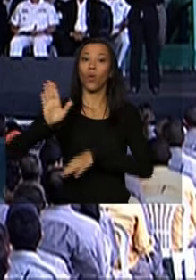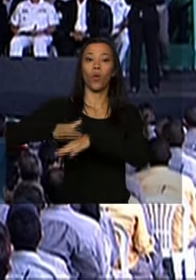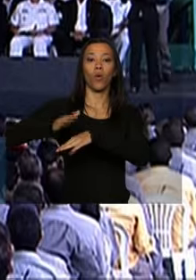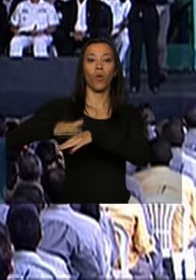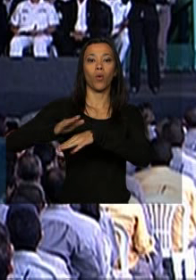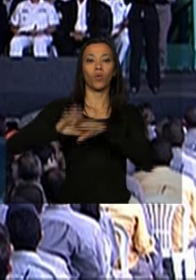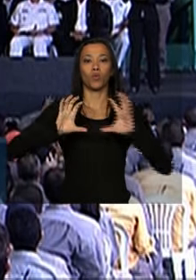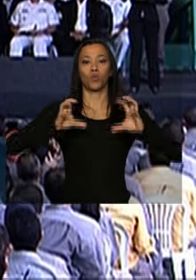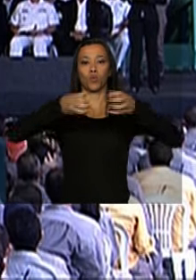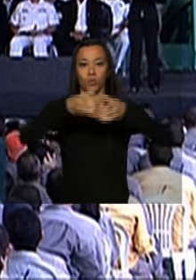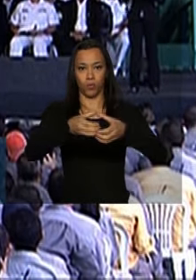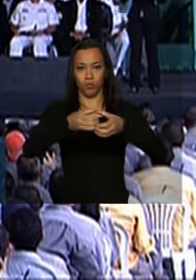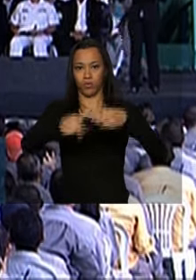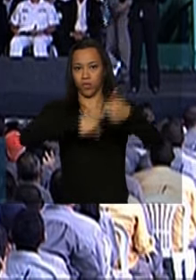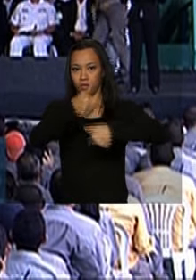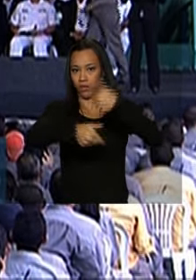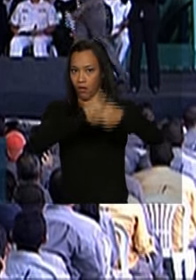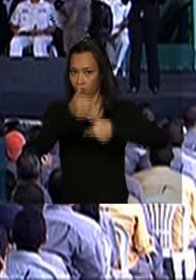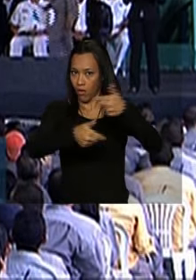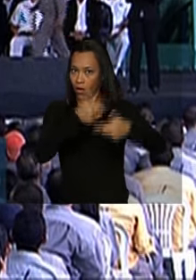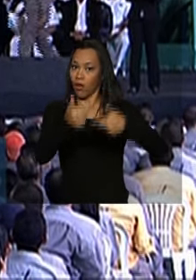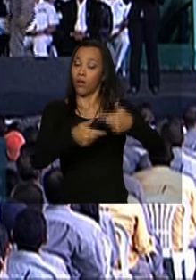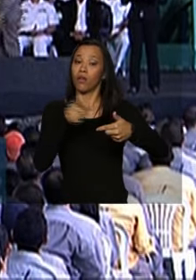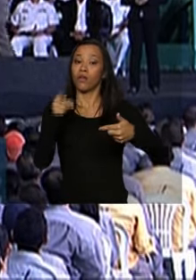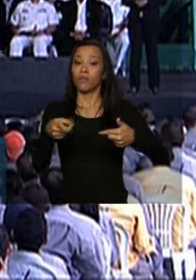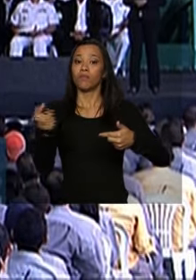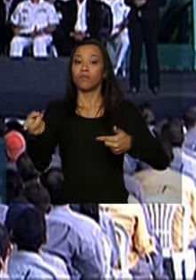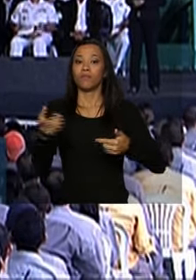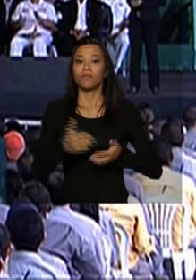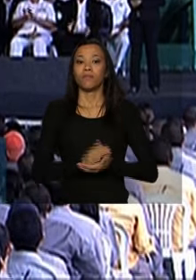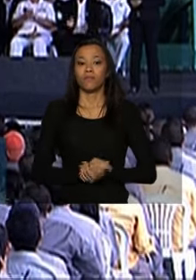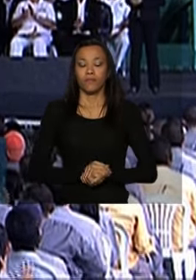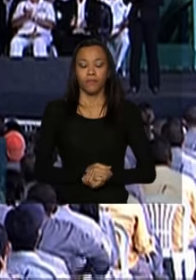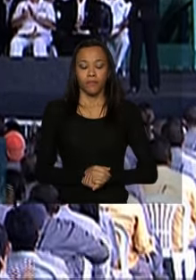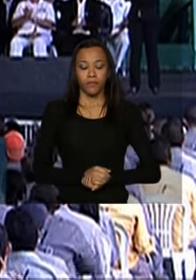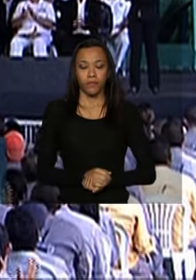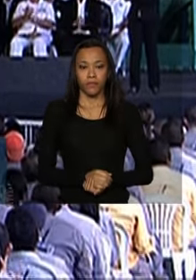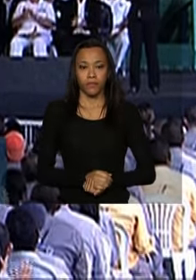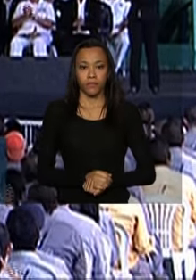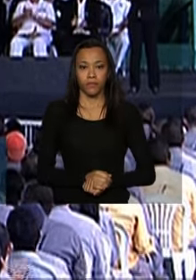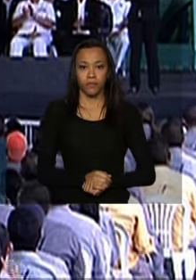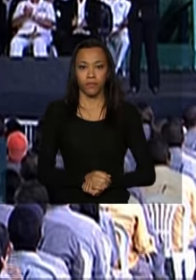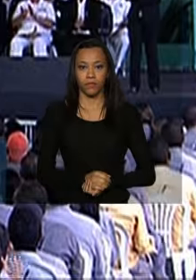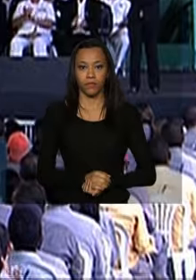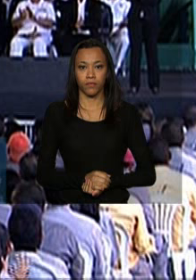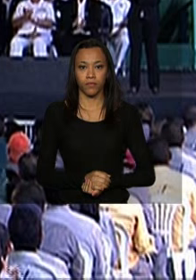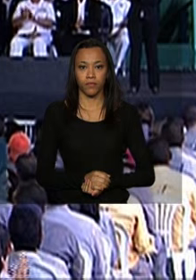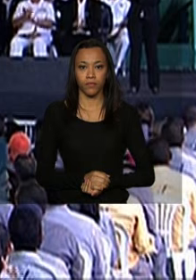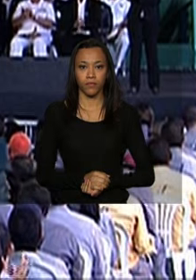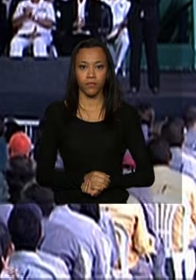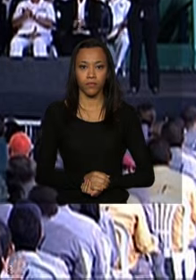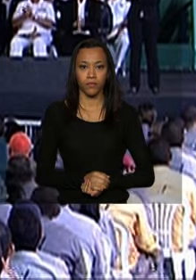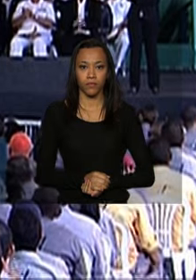Trabalho do Estaleiro Atlântico Sul.